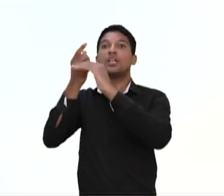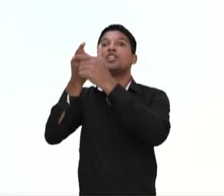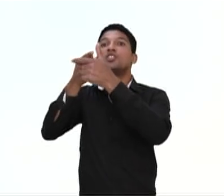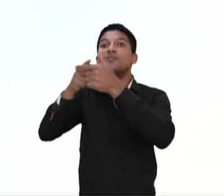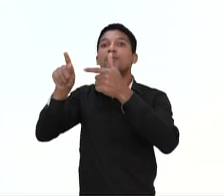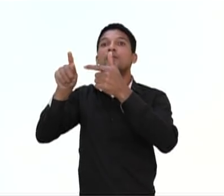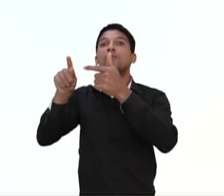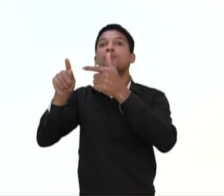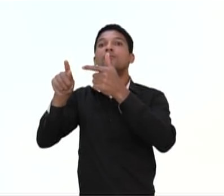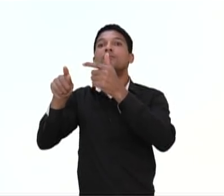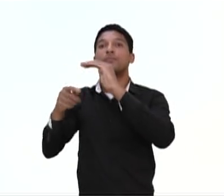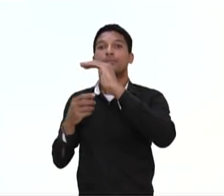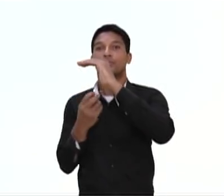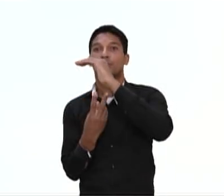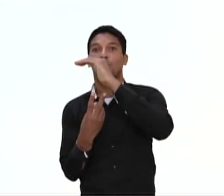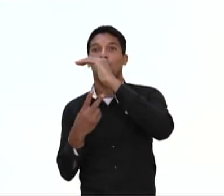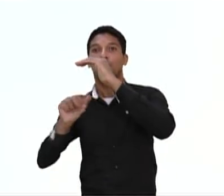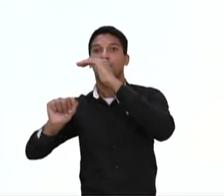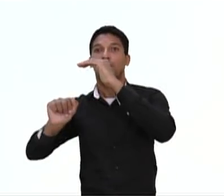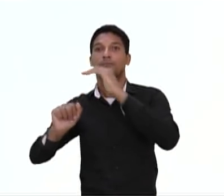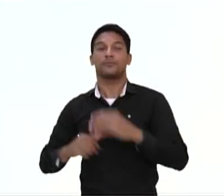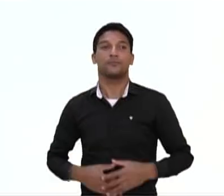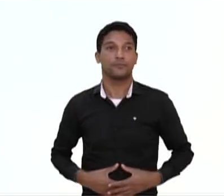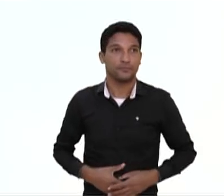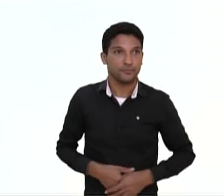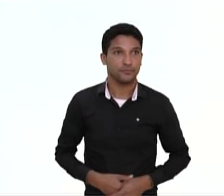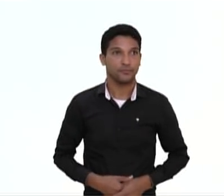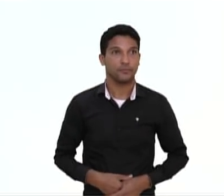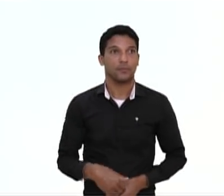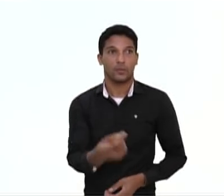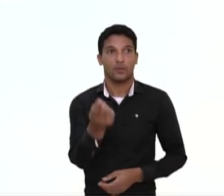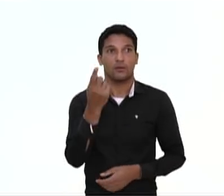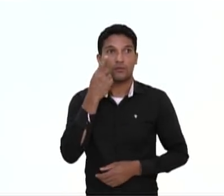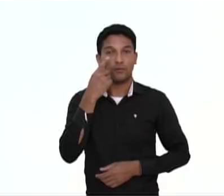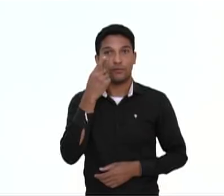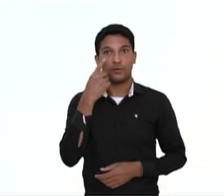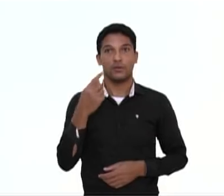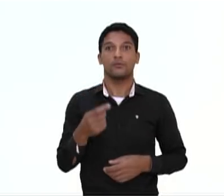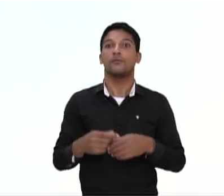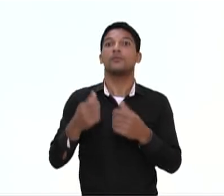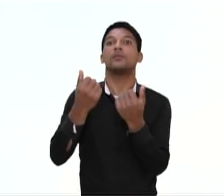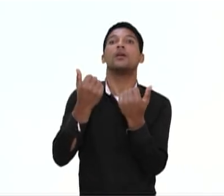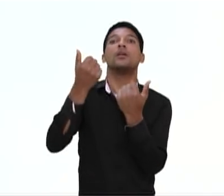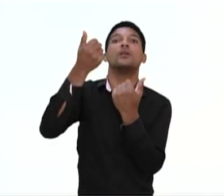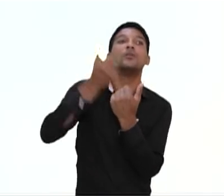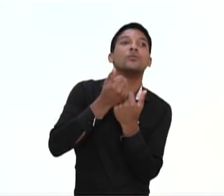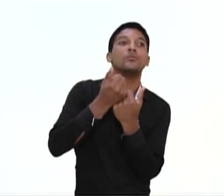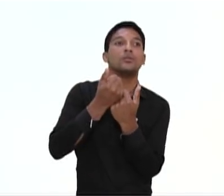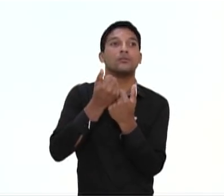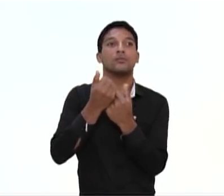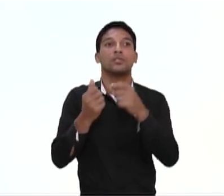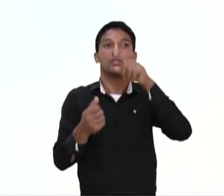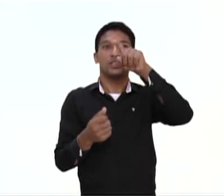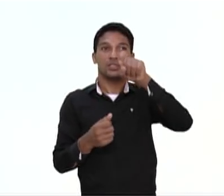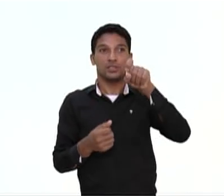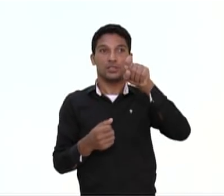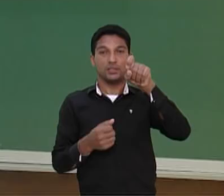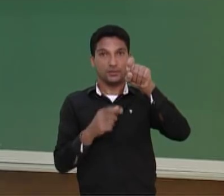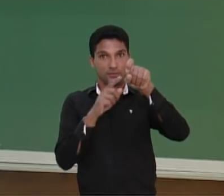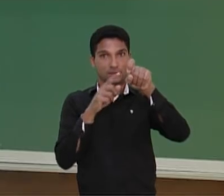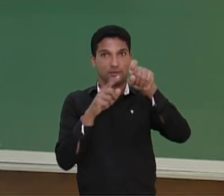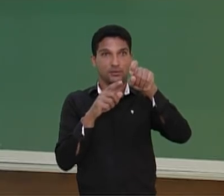Para obter a ordenada do vértice, o valor de y, né, yv, basta substituir x por x do vértice. Então, eu